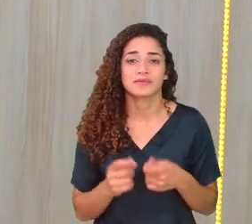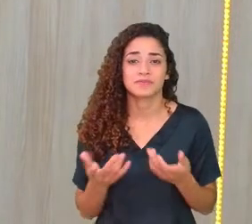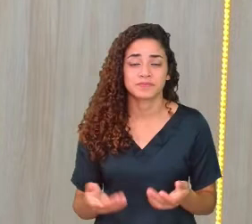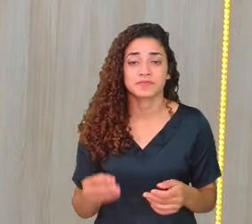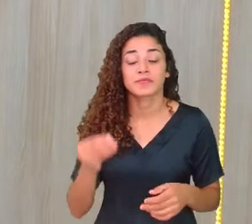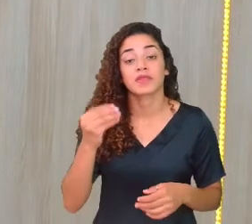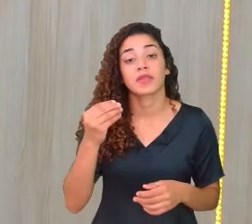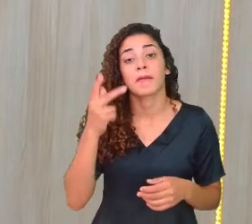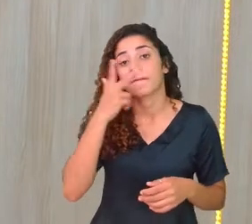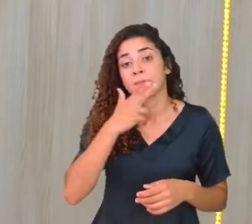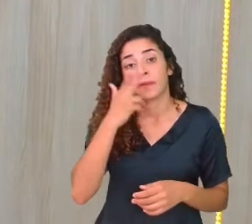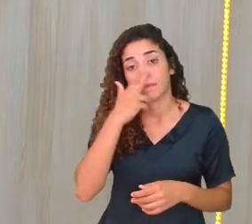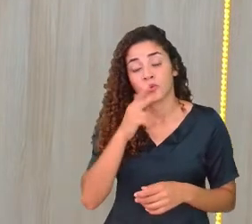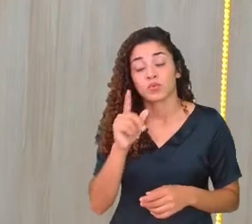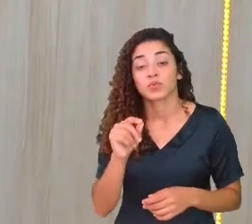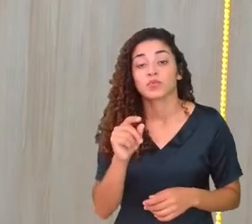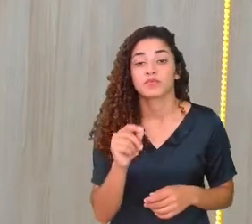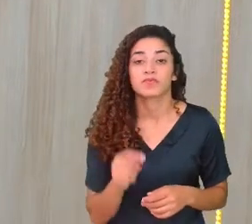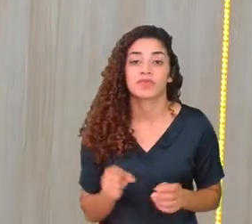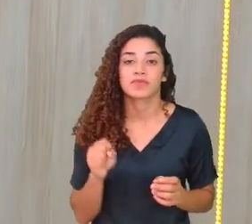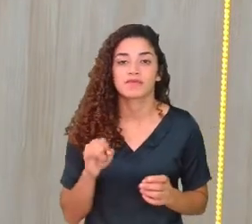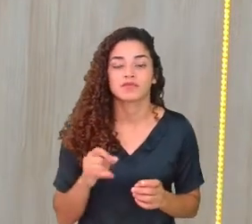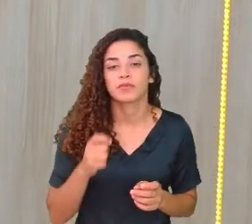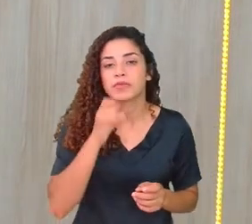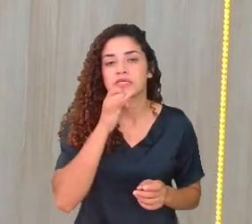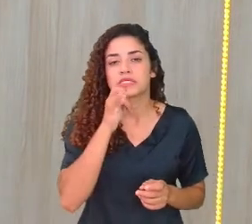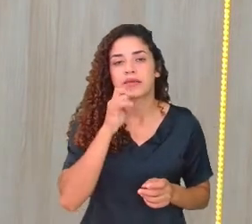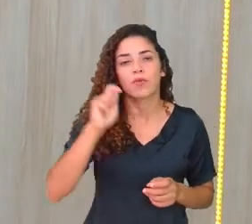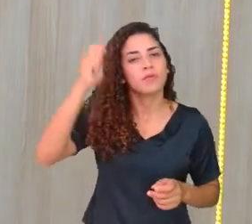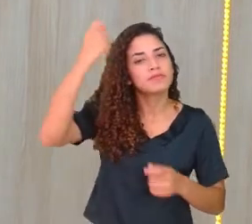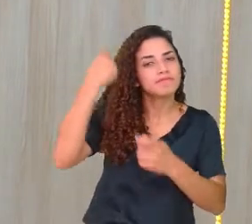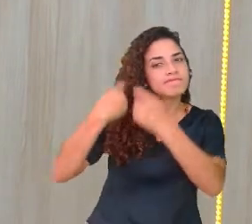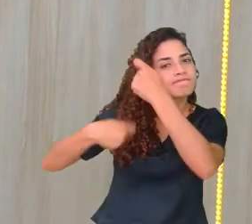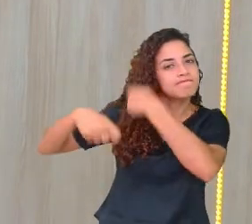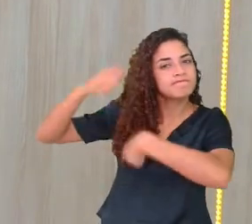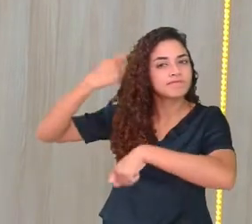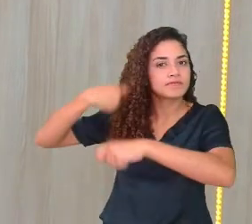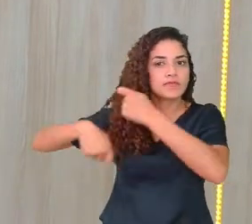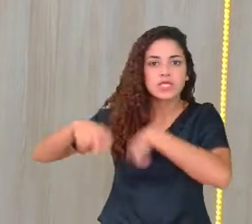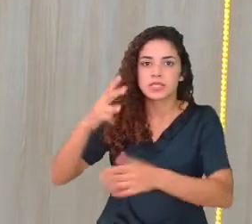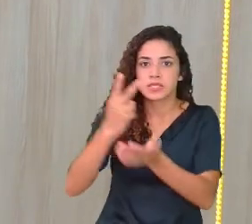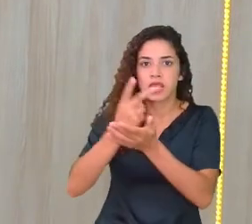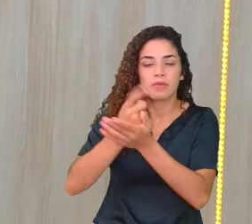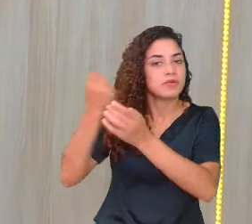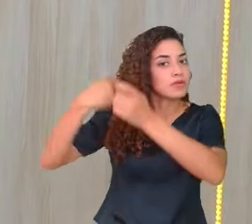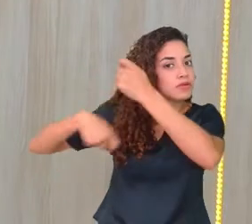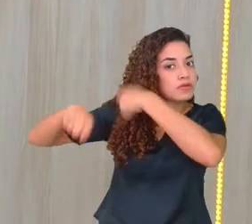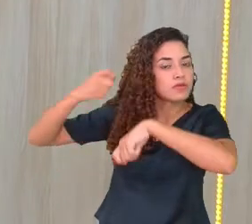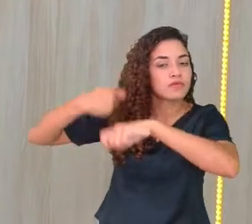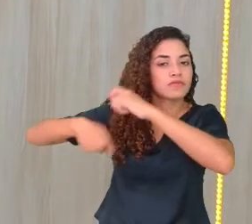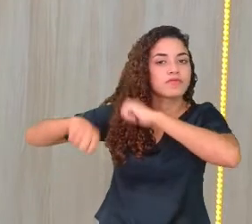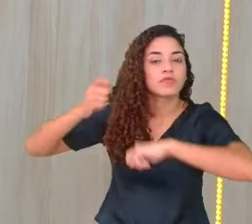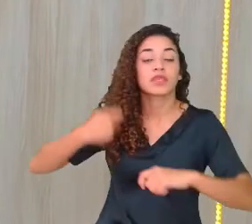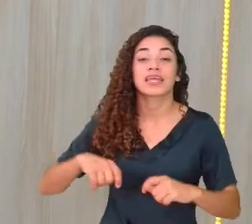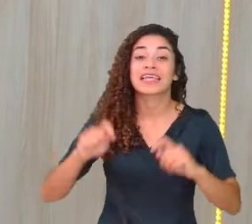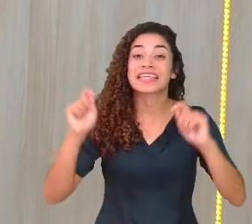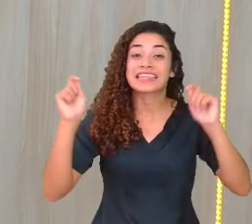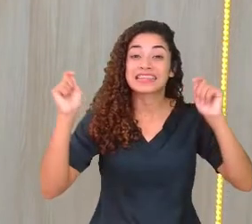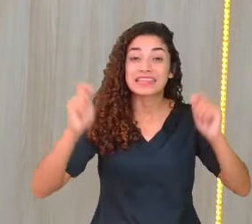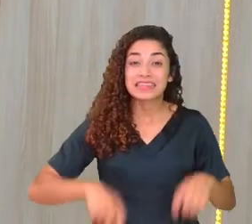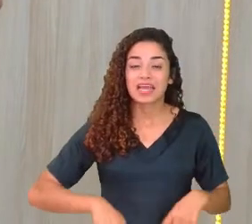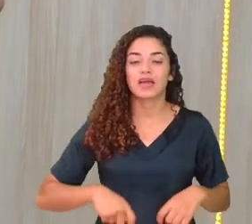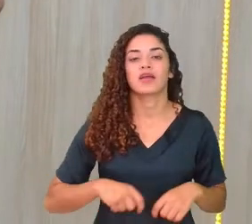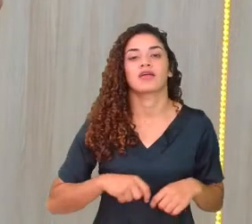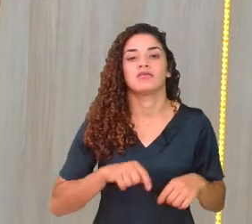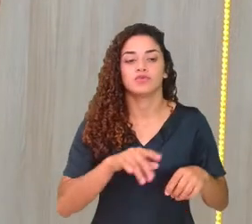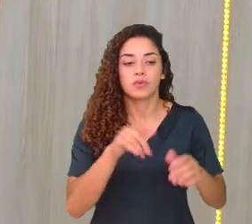você também colocar um pente no cabelo, passar bastante, e você consegue atrair o papel,